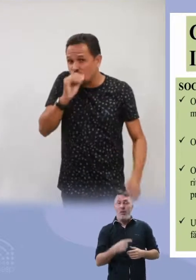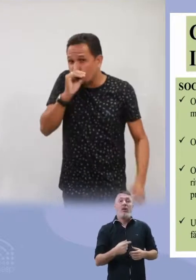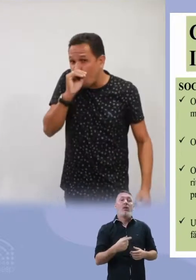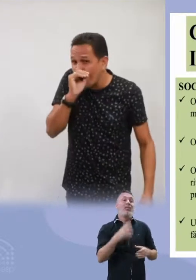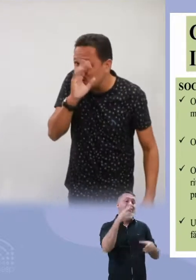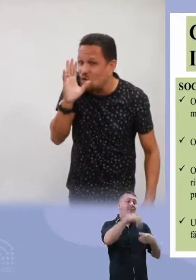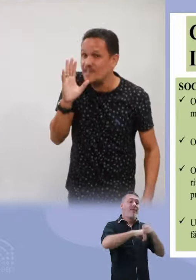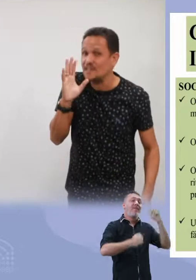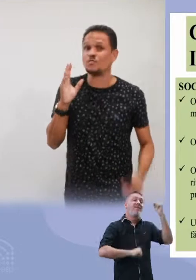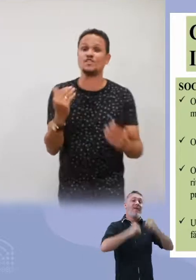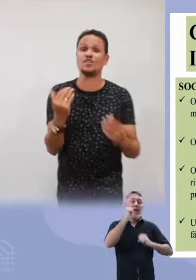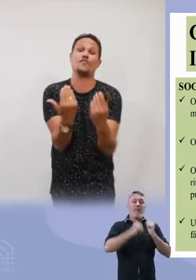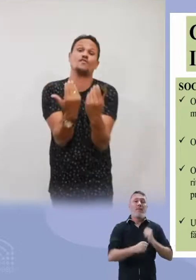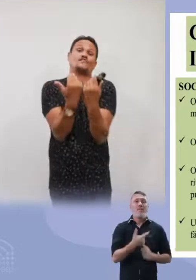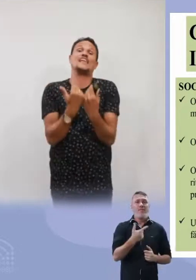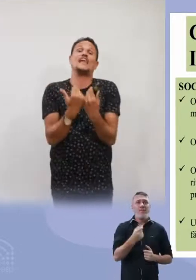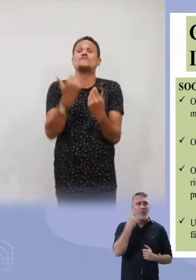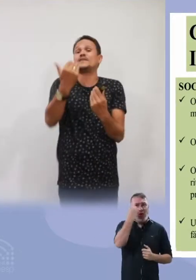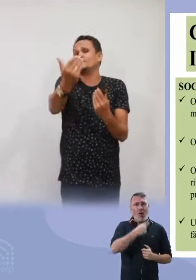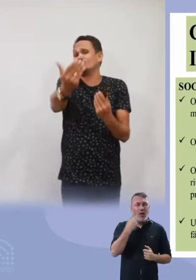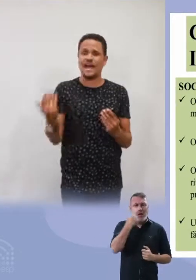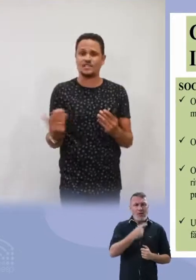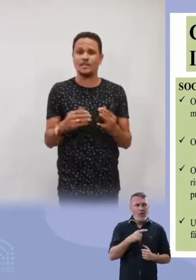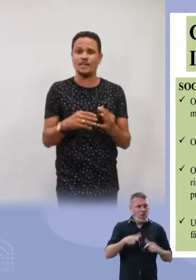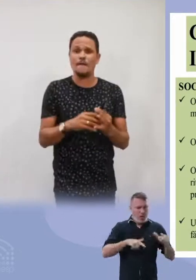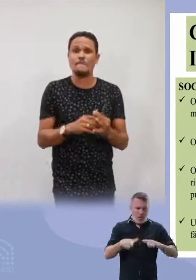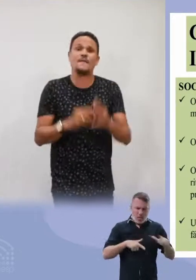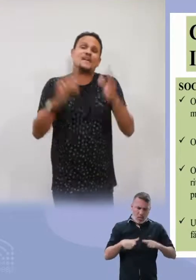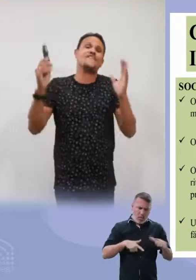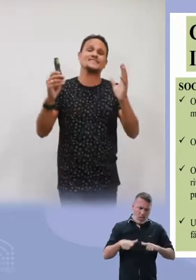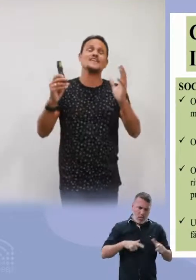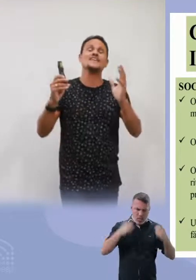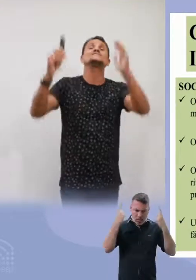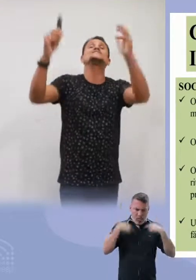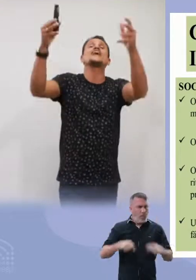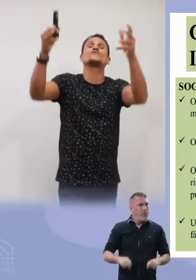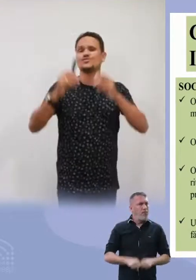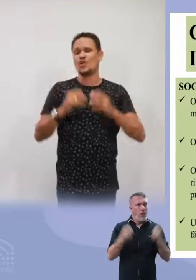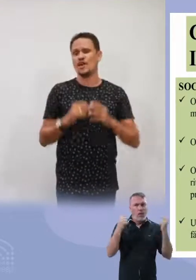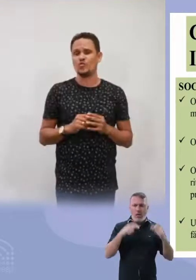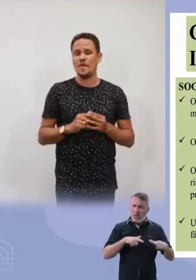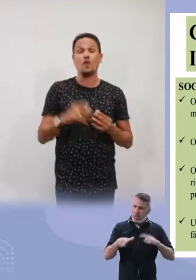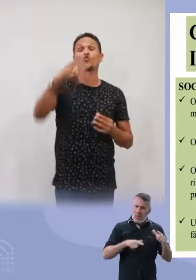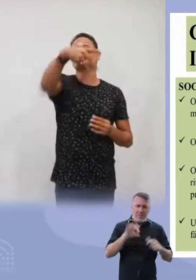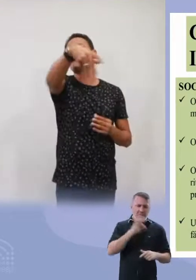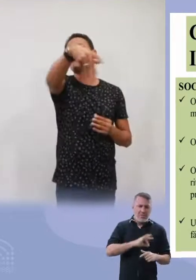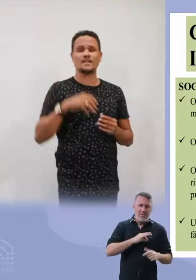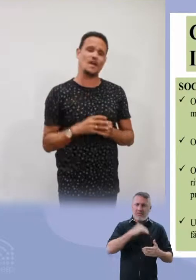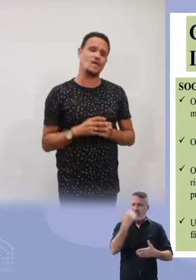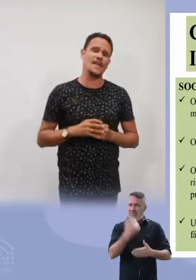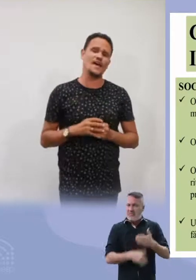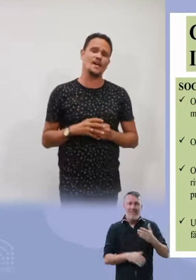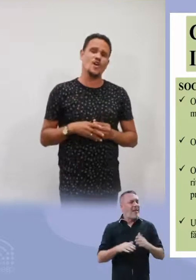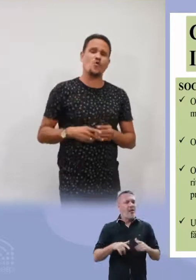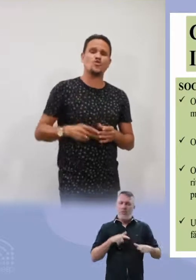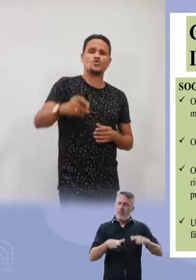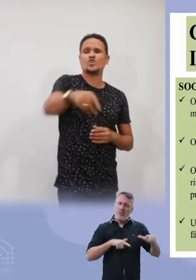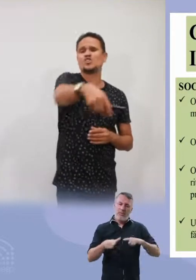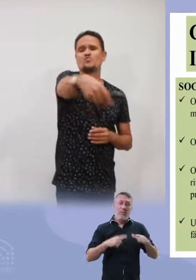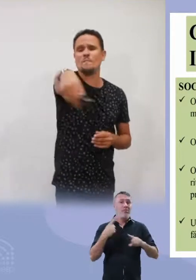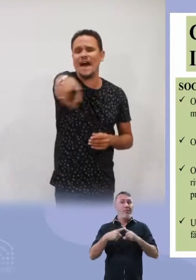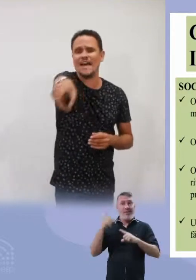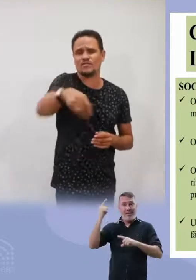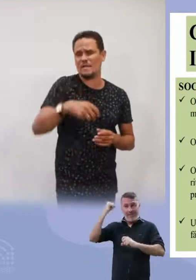nem explora muito isso, mas eu vou te falar por uma questão didática. Primeira fase, século XVIII, é o que eu estou te passando aqui agora.